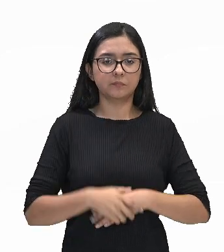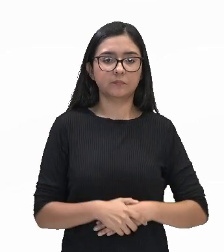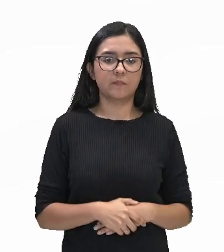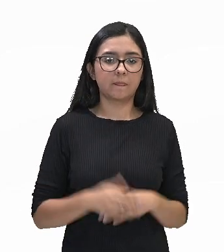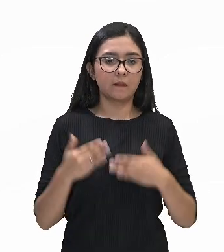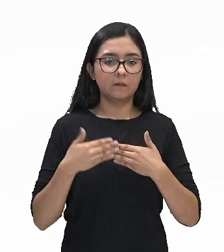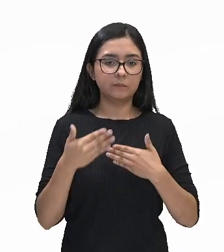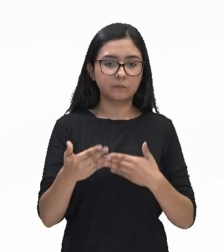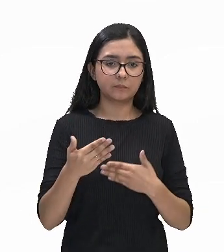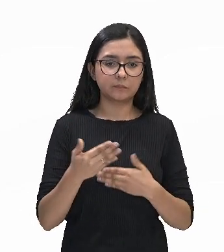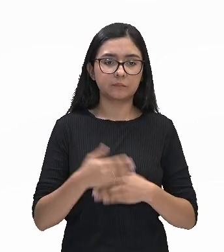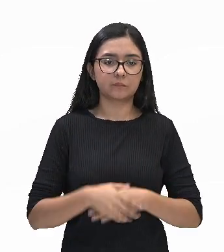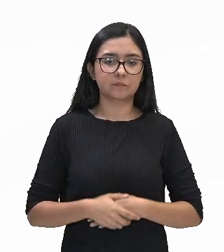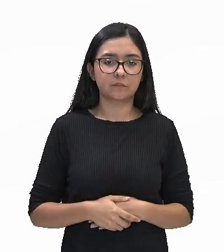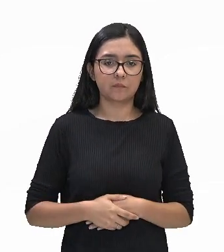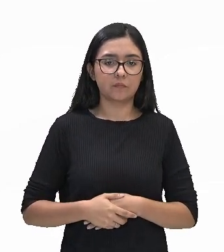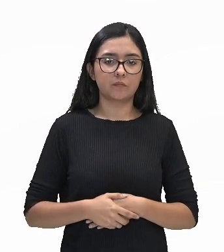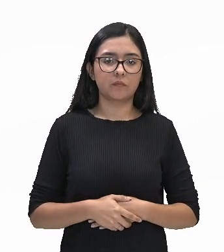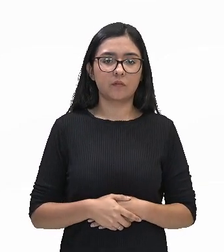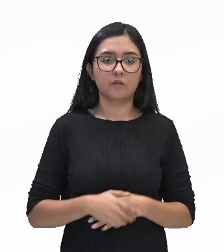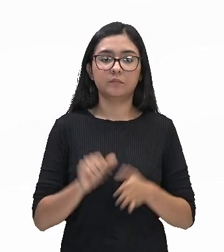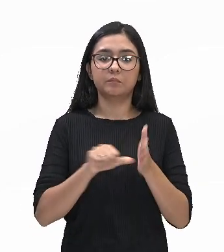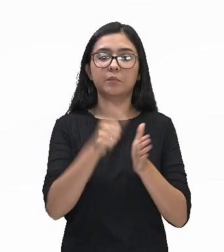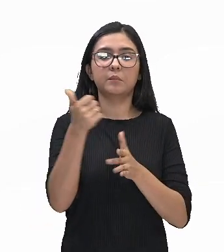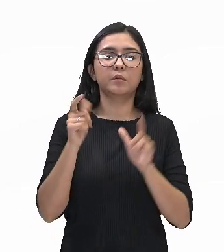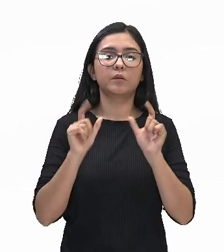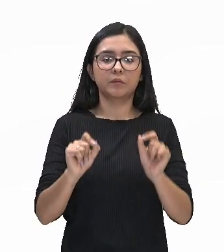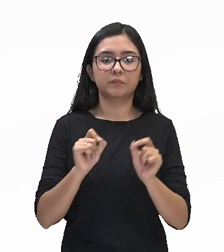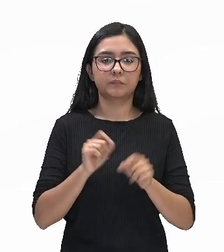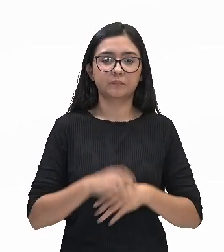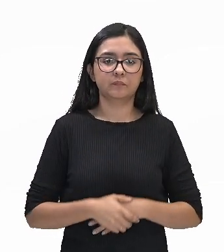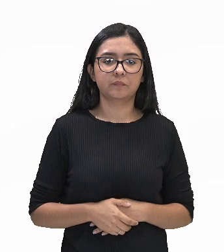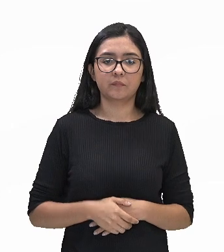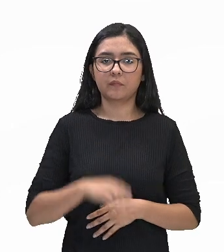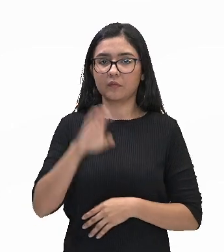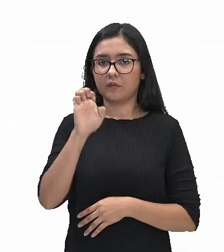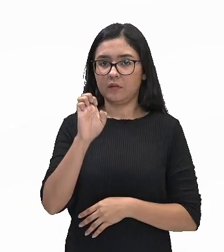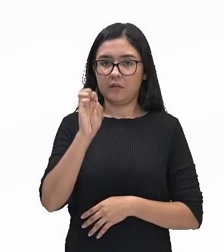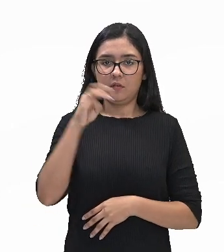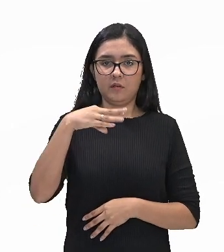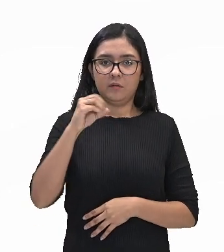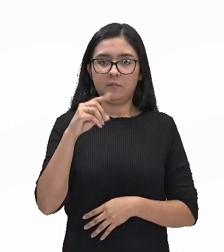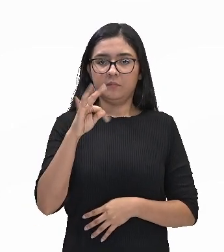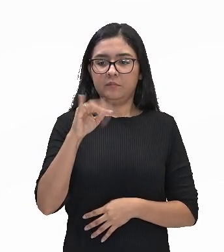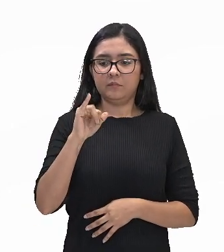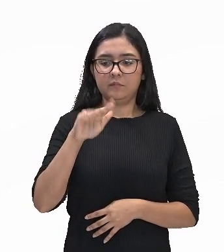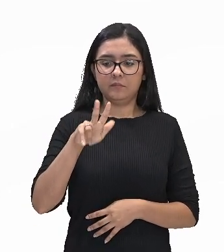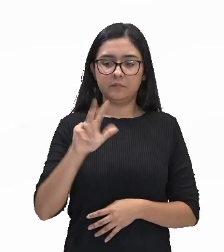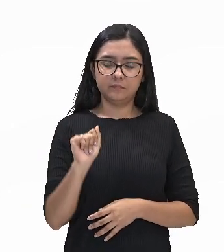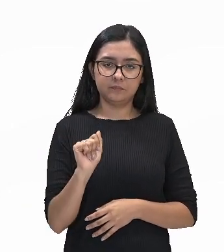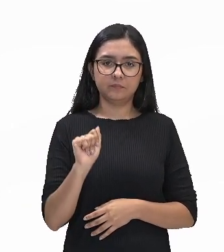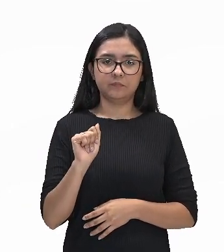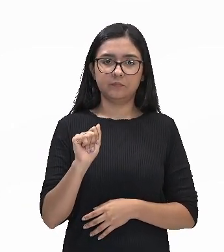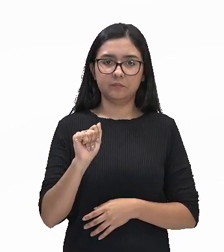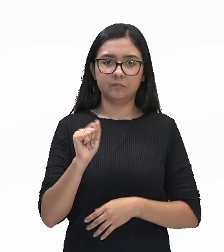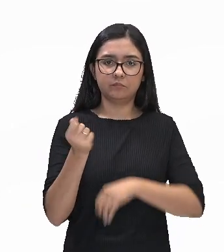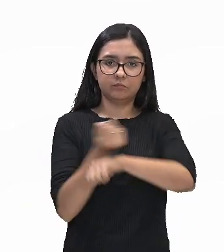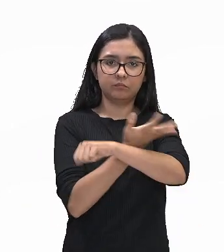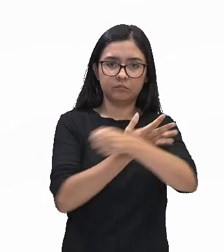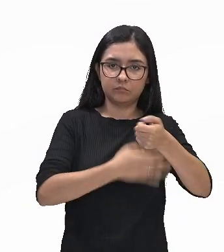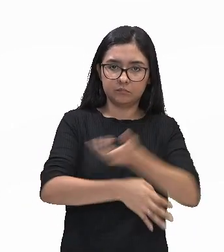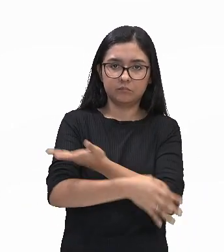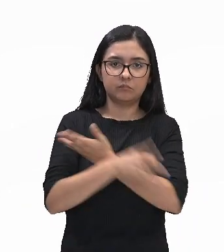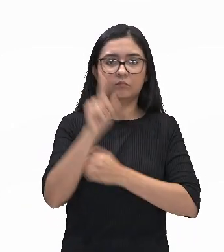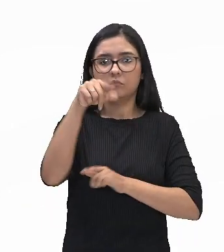vamos para as funções da linguagem. Primeira, a emotiva. Quando eu falo a função